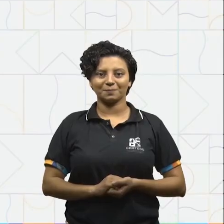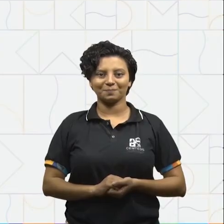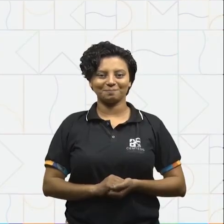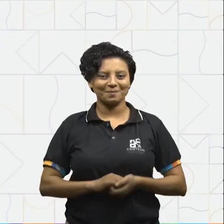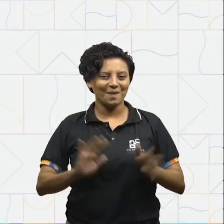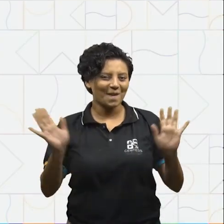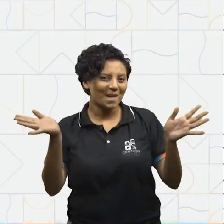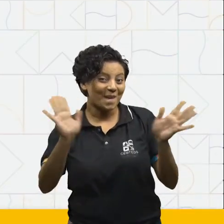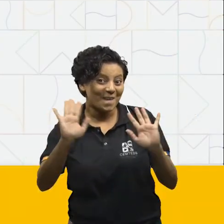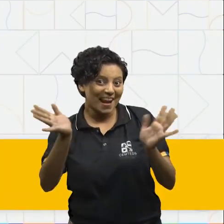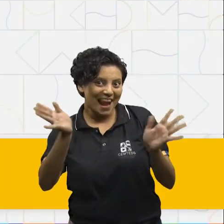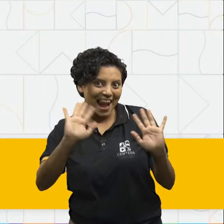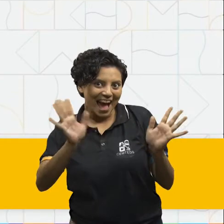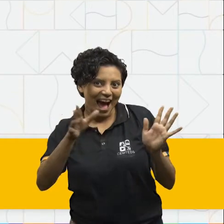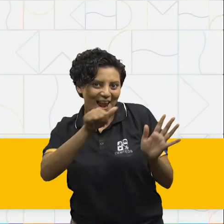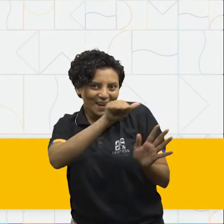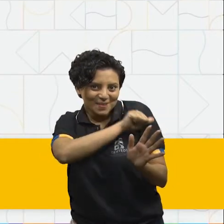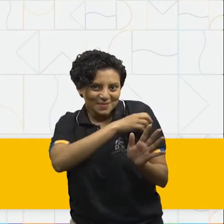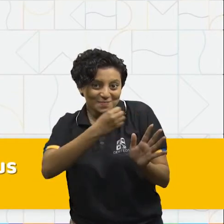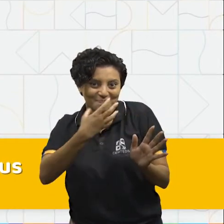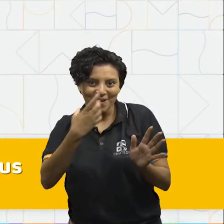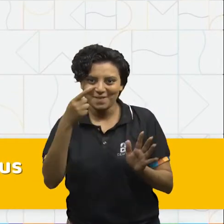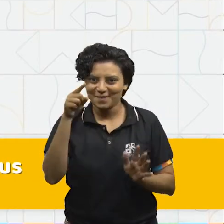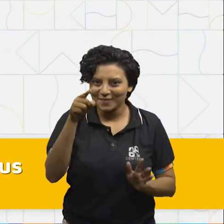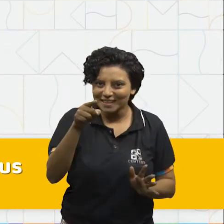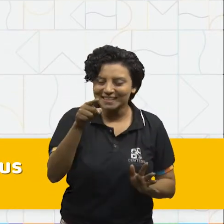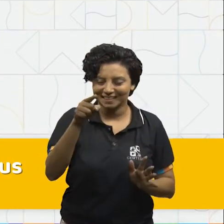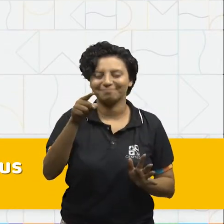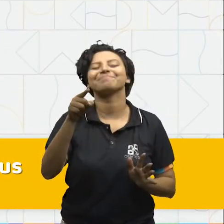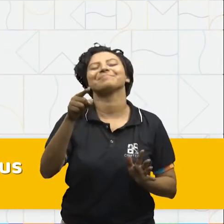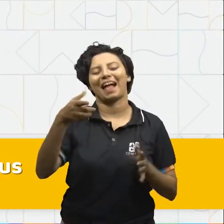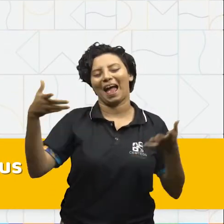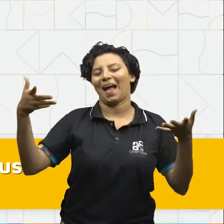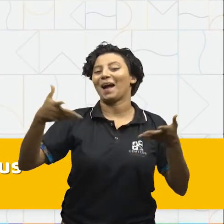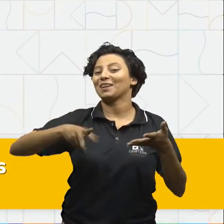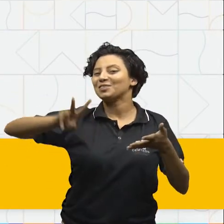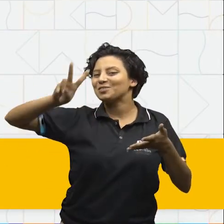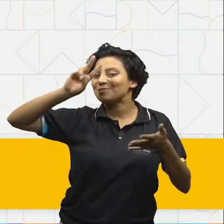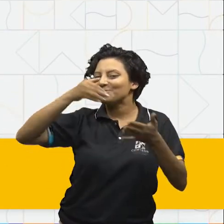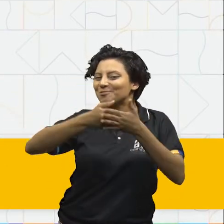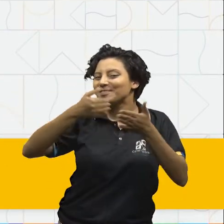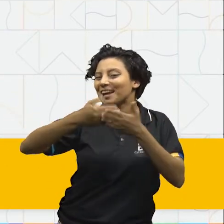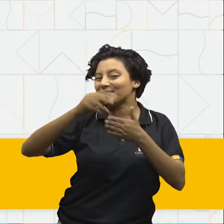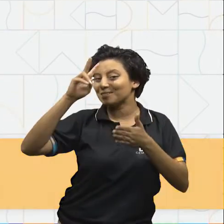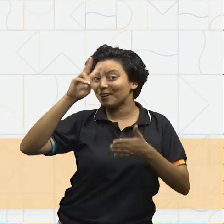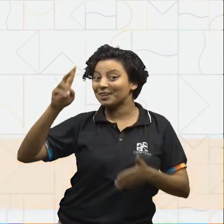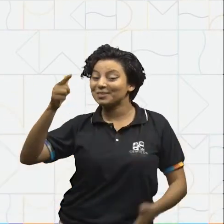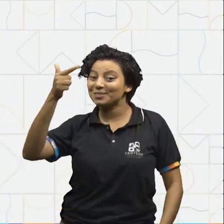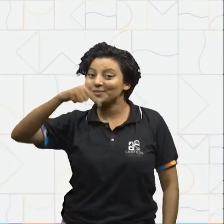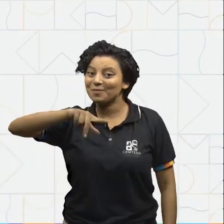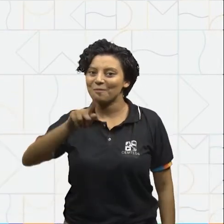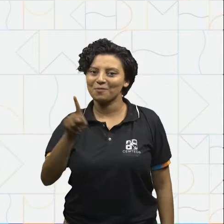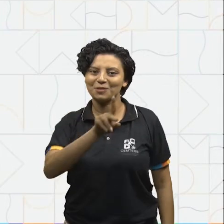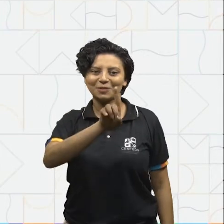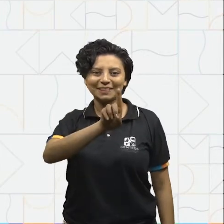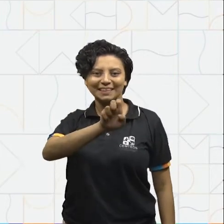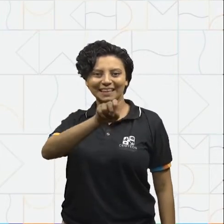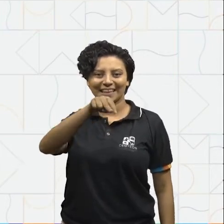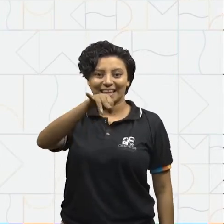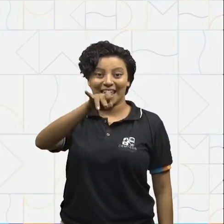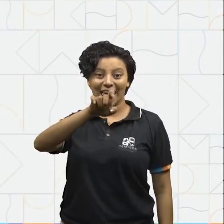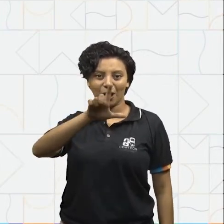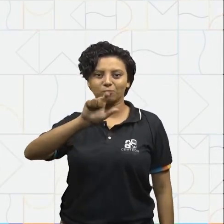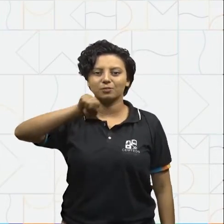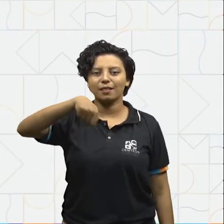Olá, querido estudante, tudo bem com você? Vamos para mais uma viagem pela história comigo, professor Daniel. O meu sinal na comunidade